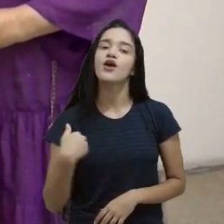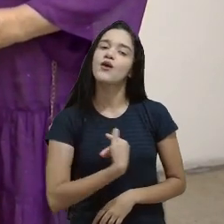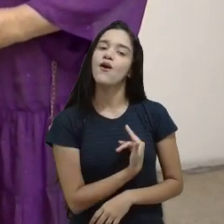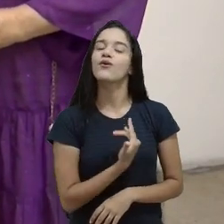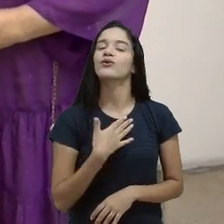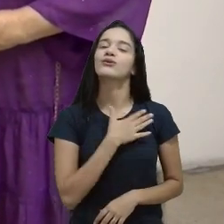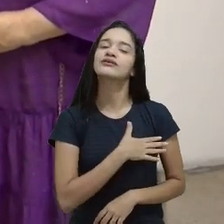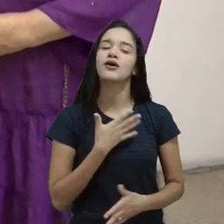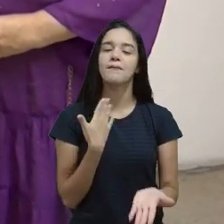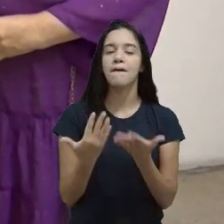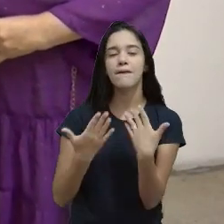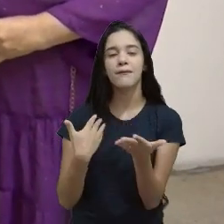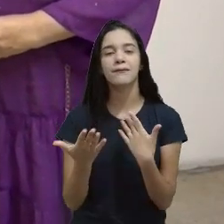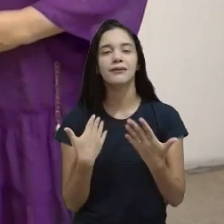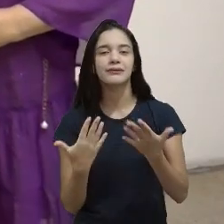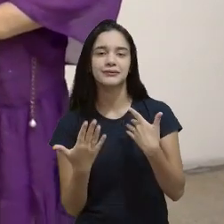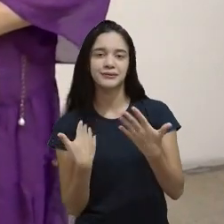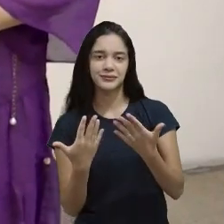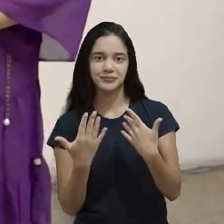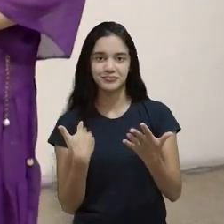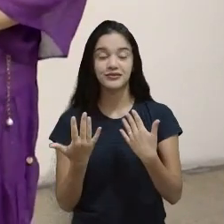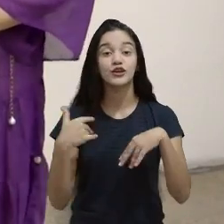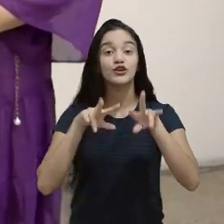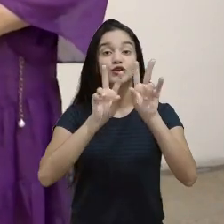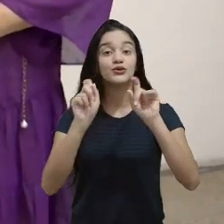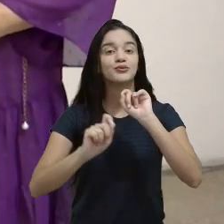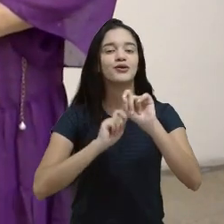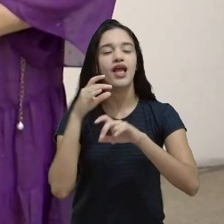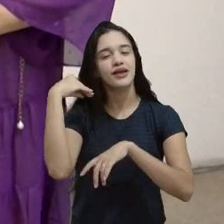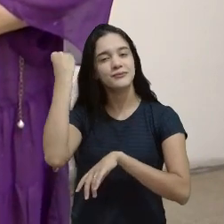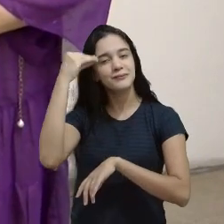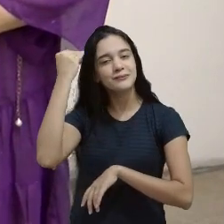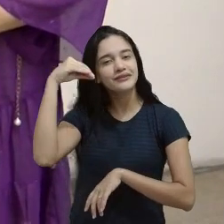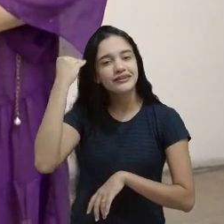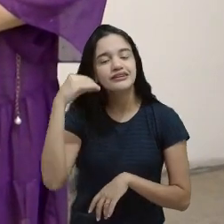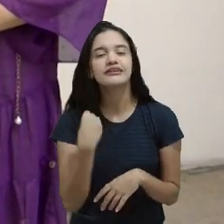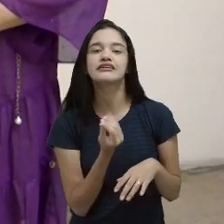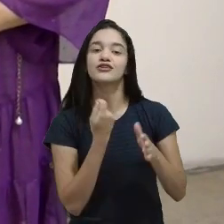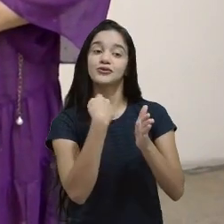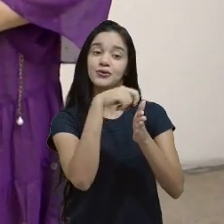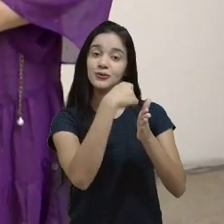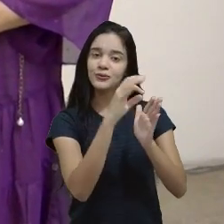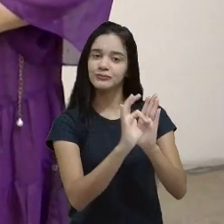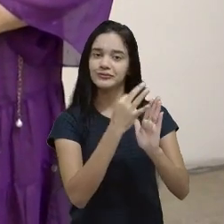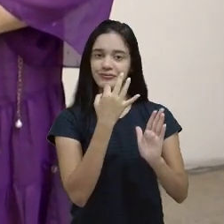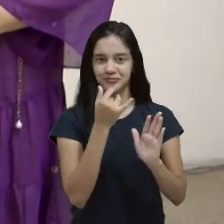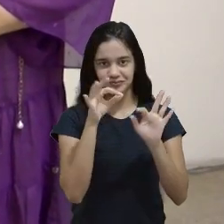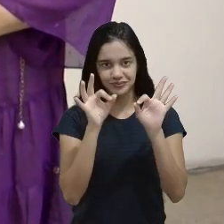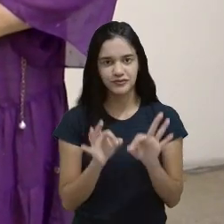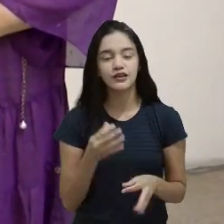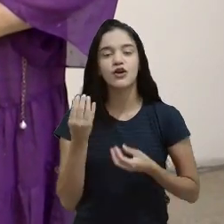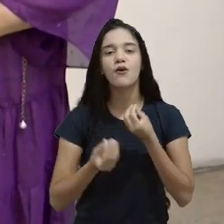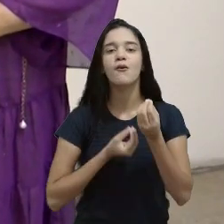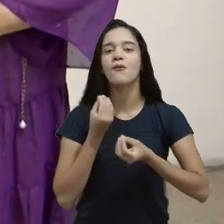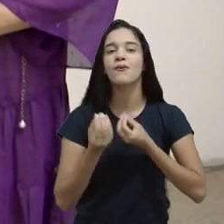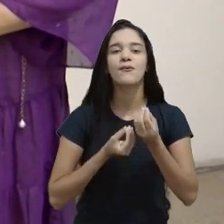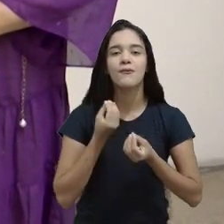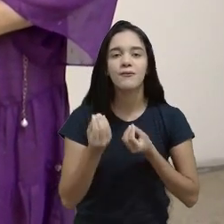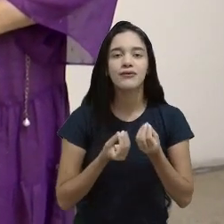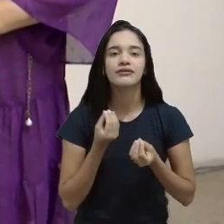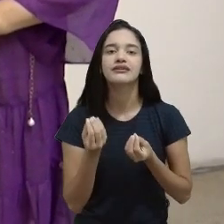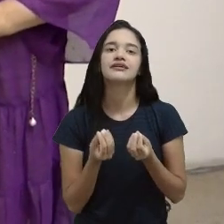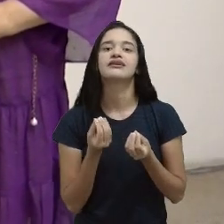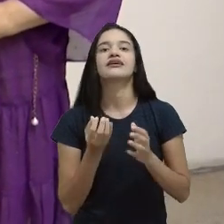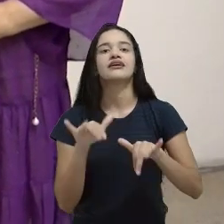de conversar um pouco com ela, não é, sobre a sua experiência como escritora. Não é? Como foi para você esse tempo